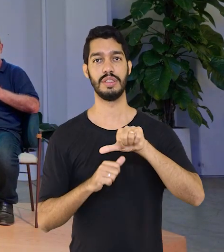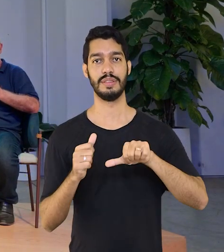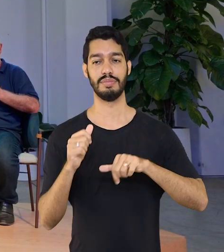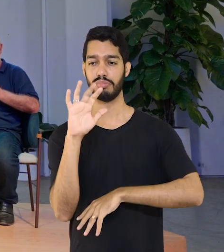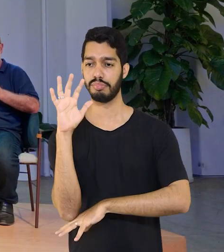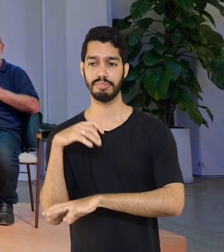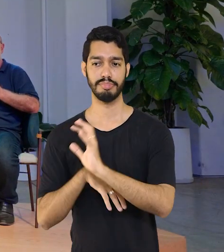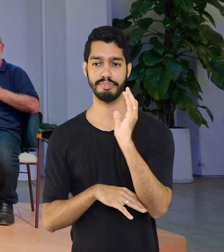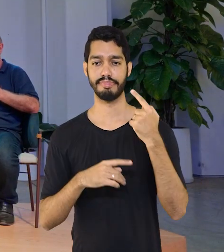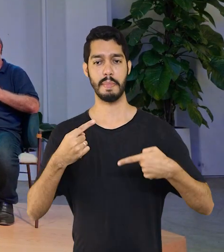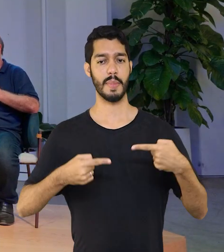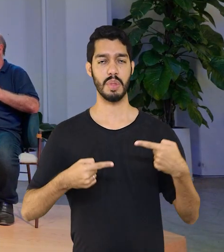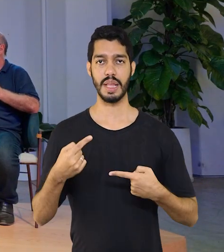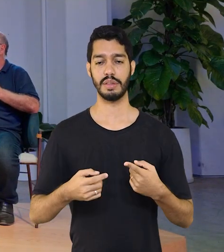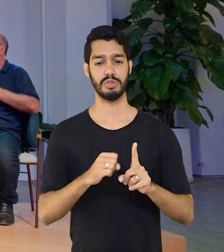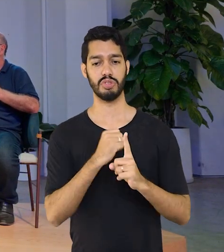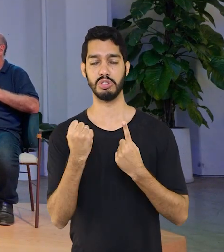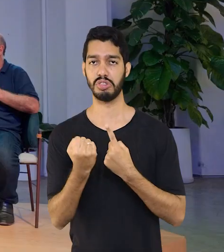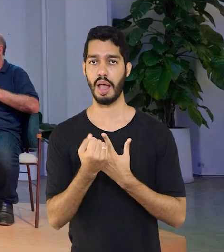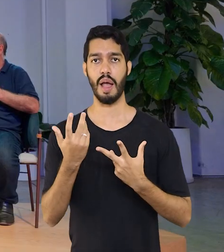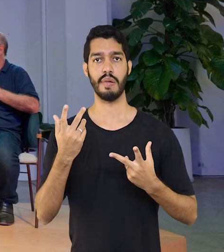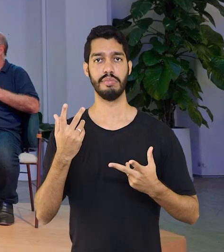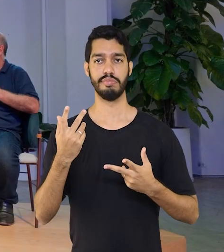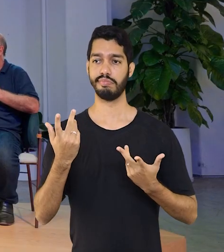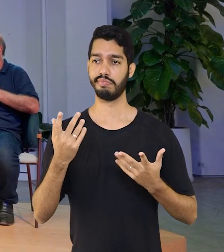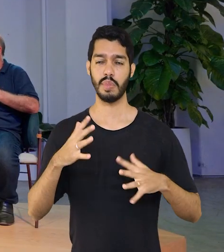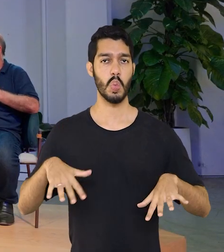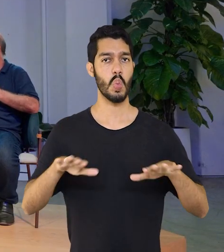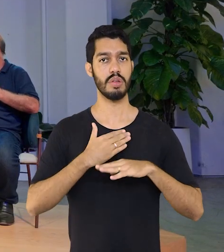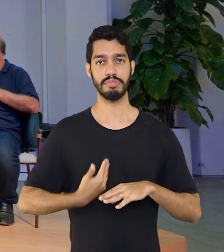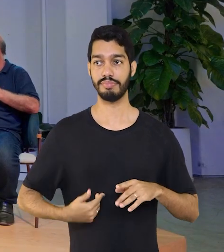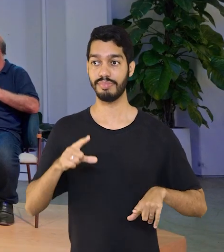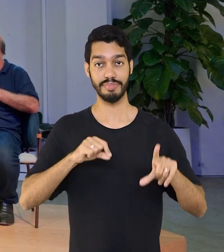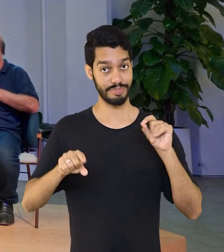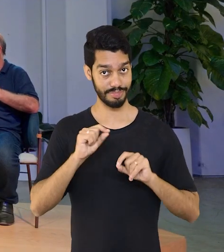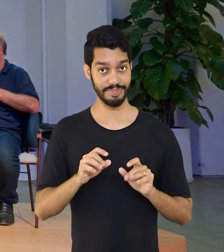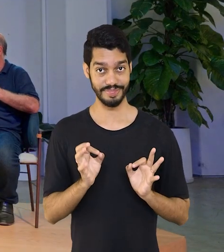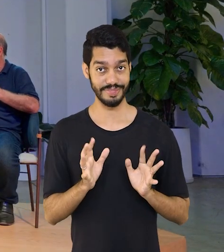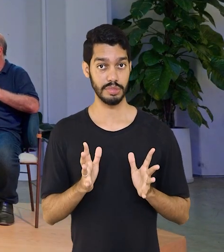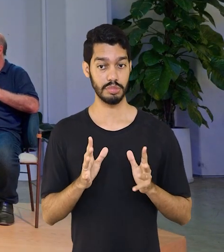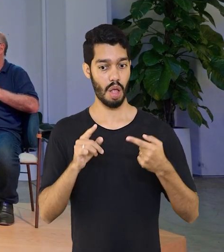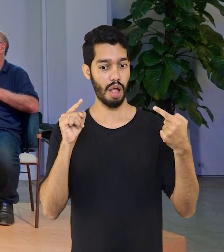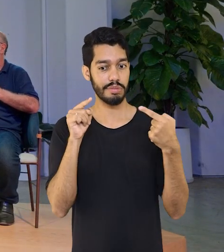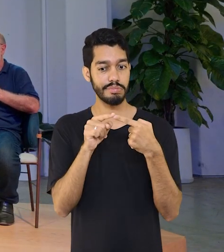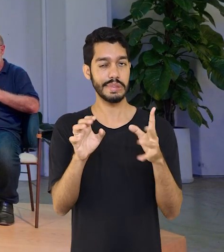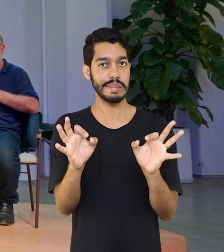de política social, de política pública, de escolhas. A Suzana já mencionou,